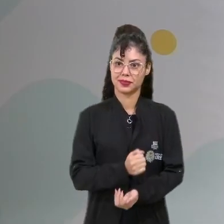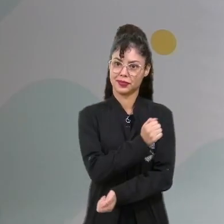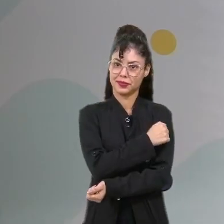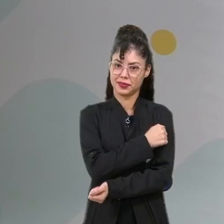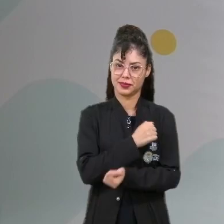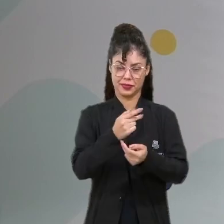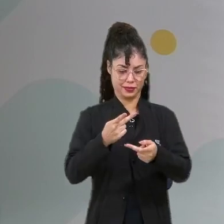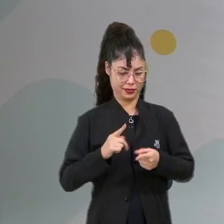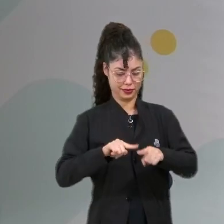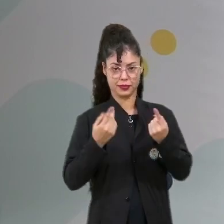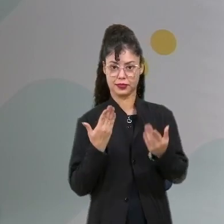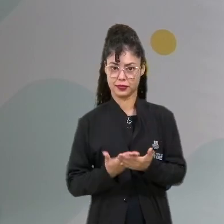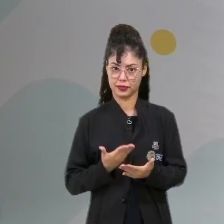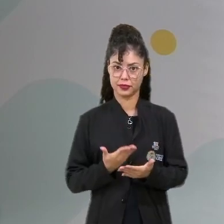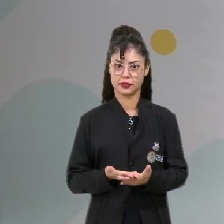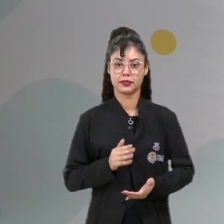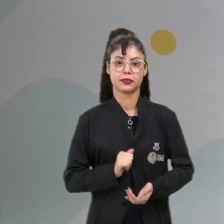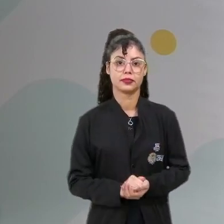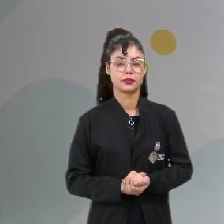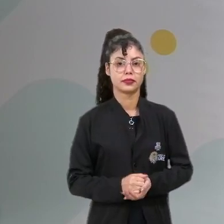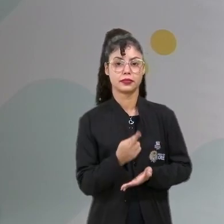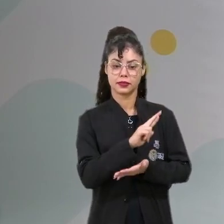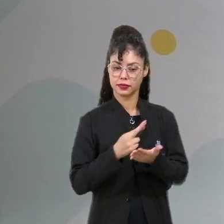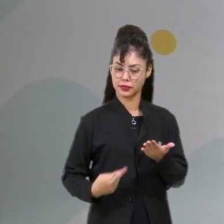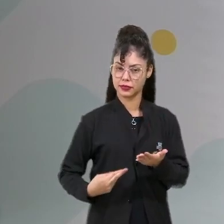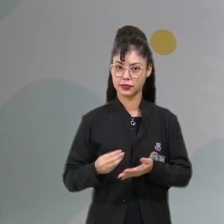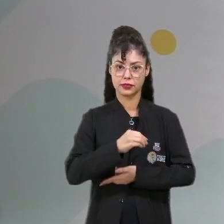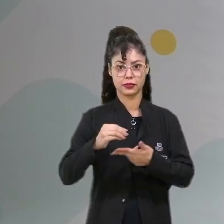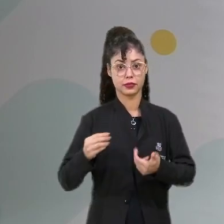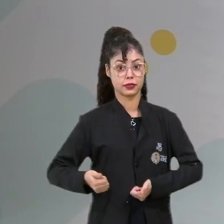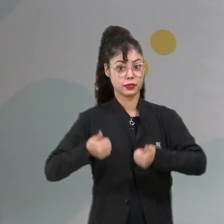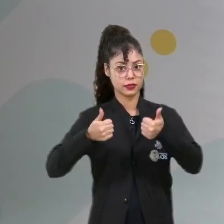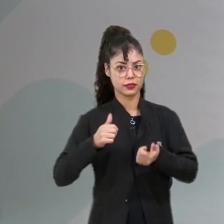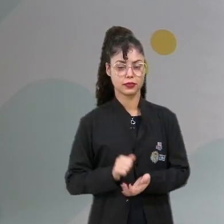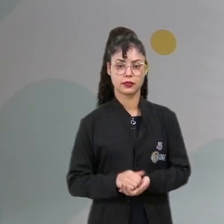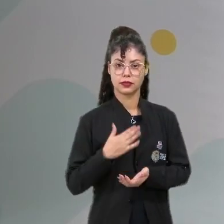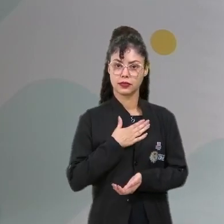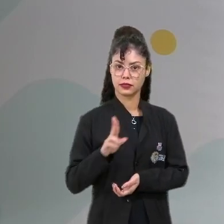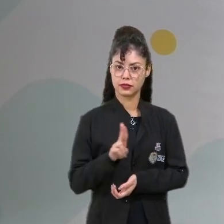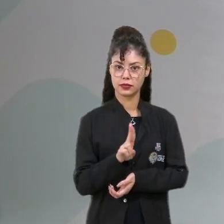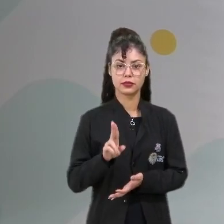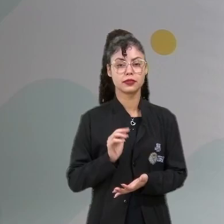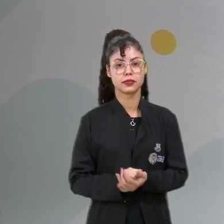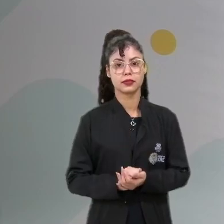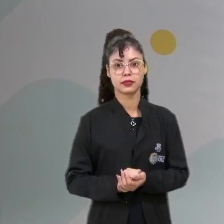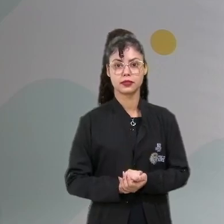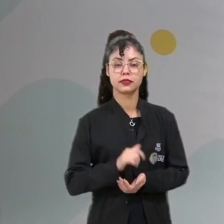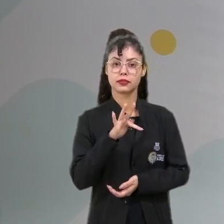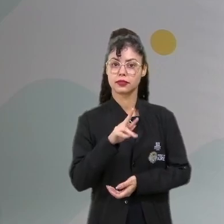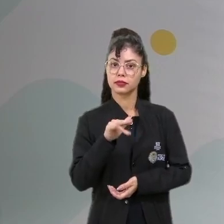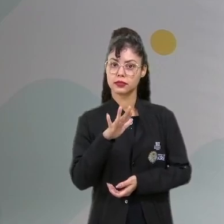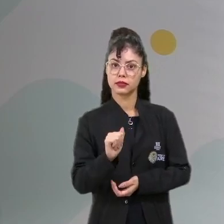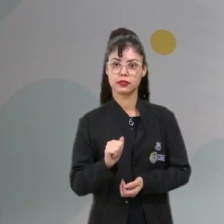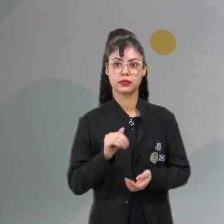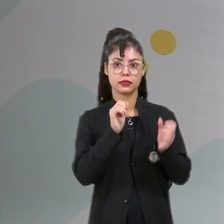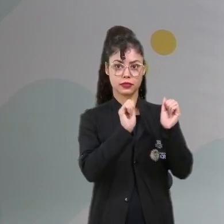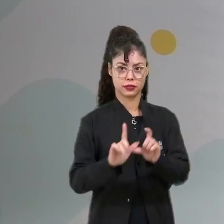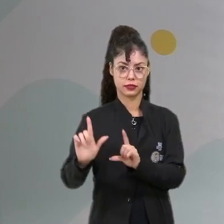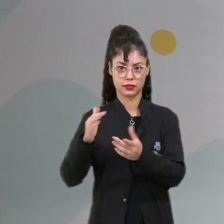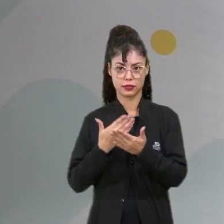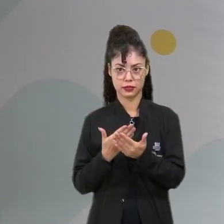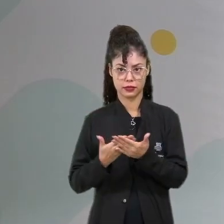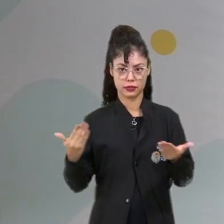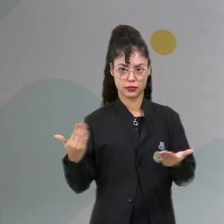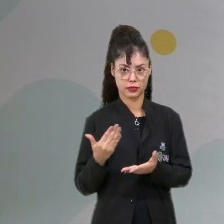estudantes, sejam bem-vindos a mais uma aula de redação do Pré-ENEM Legal. Meu nome é Fiamma Nascimento, acompanha comigo essa aula de